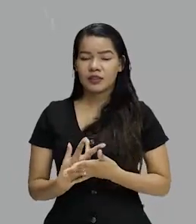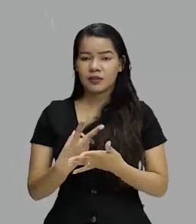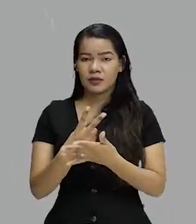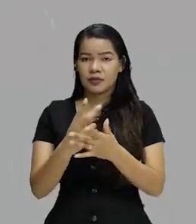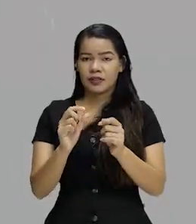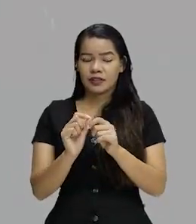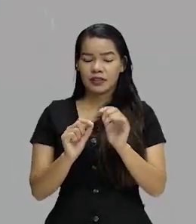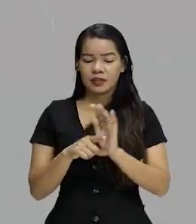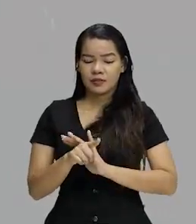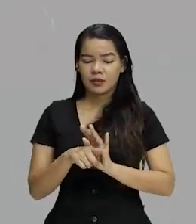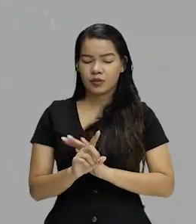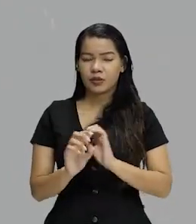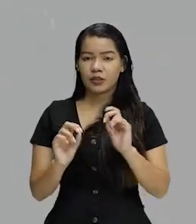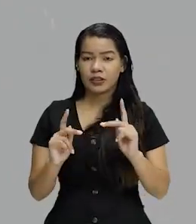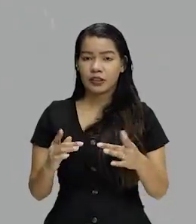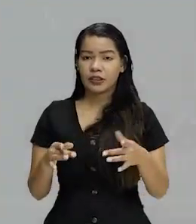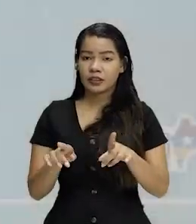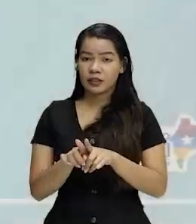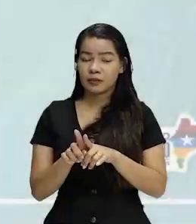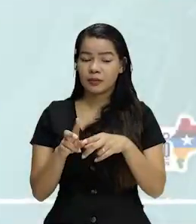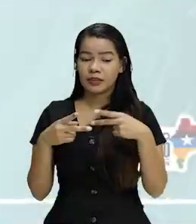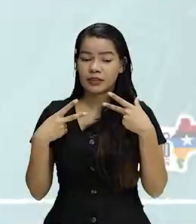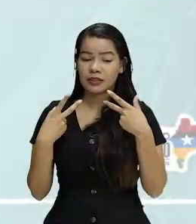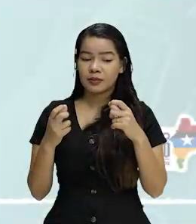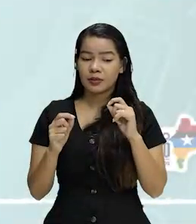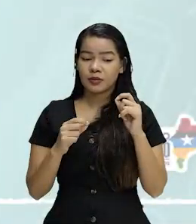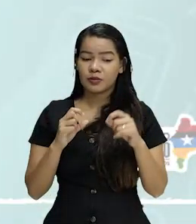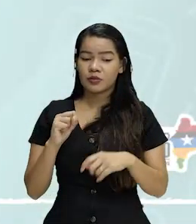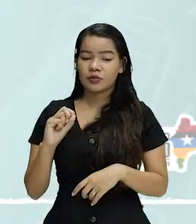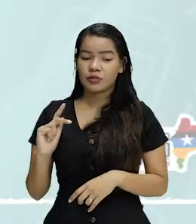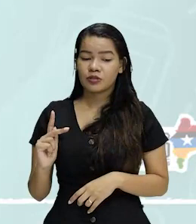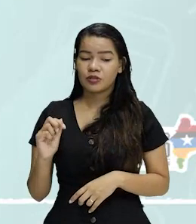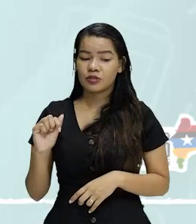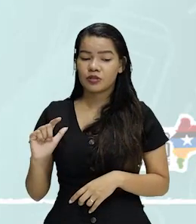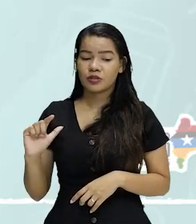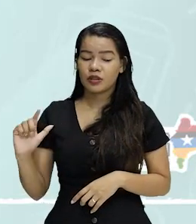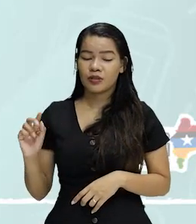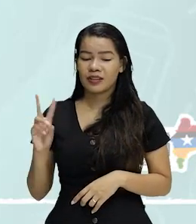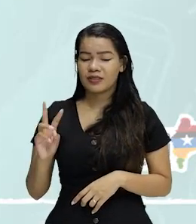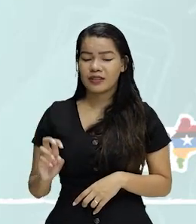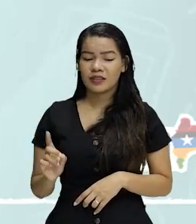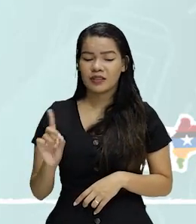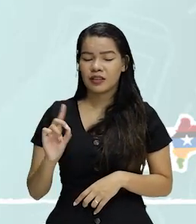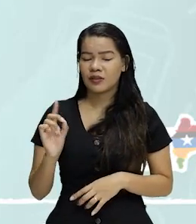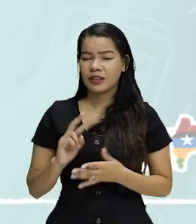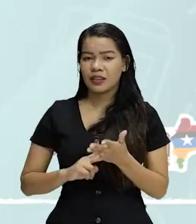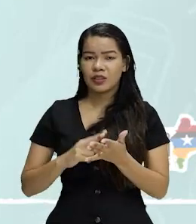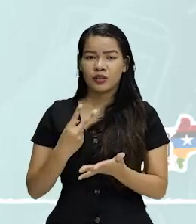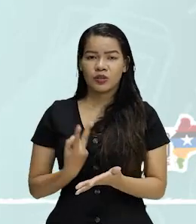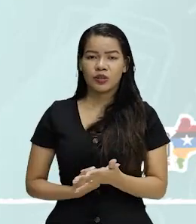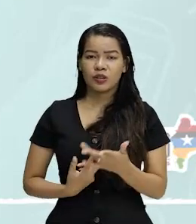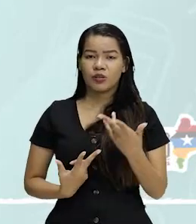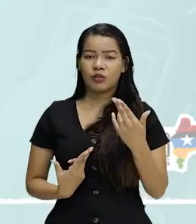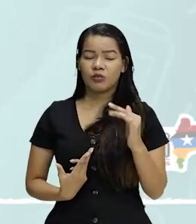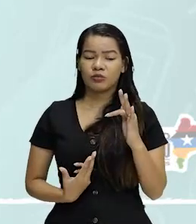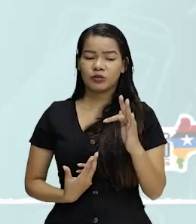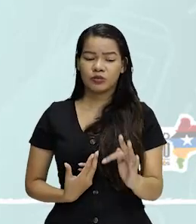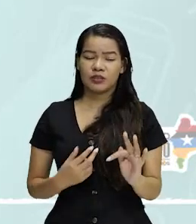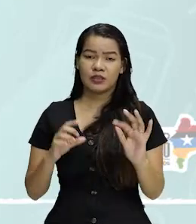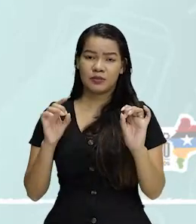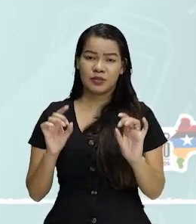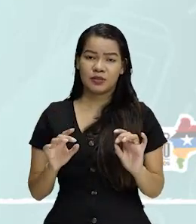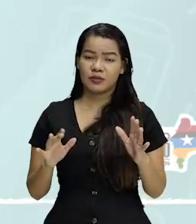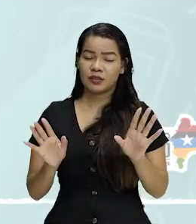esses questionamentos. E percebam que o shall, muitas vezes, ele não vai ser traduzido como futuro especificamente. Ele pode